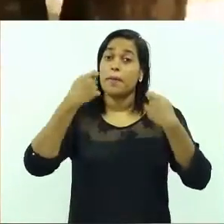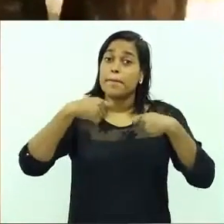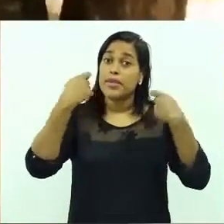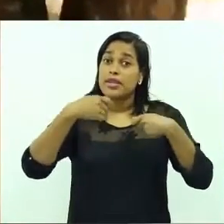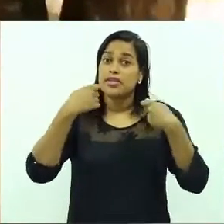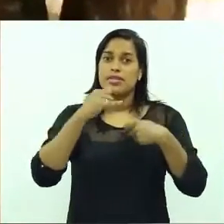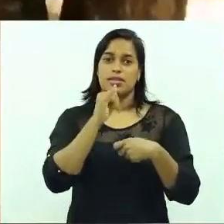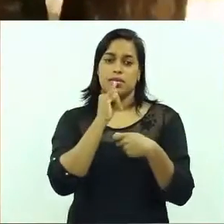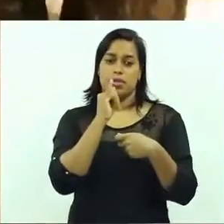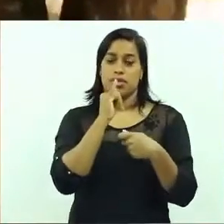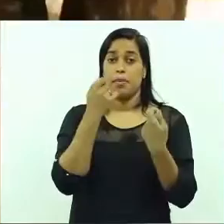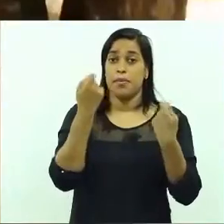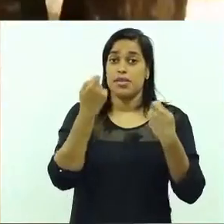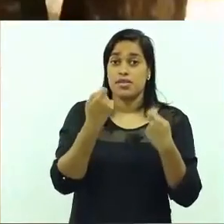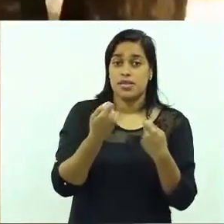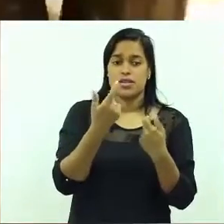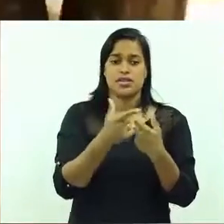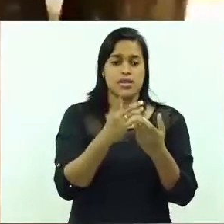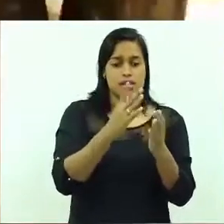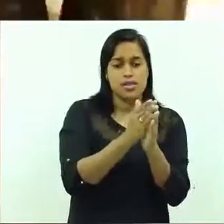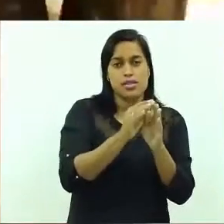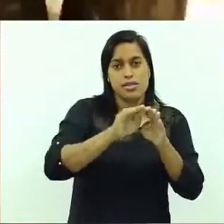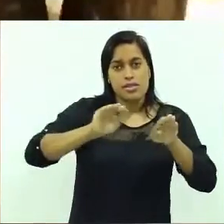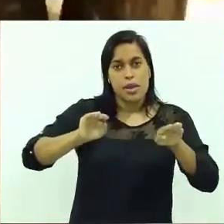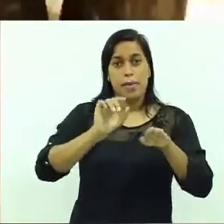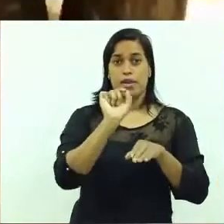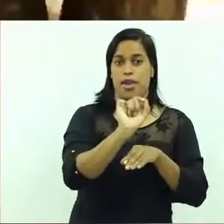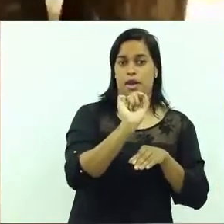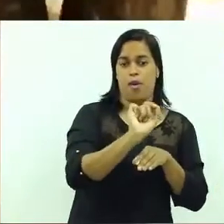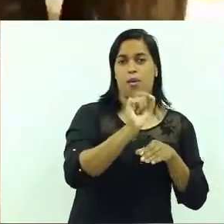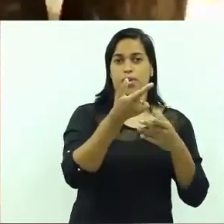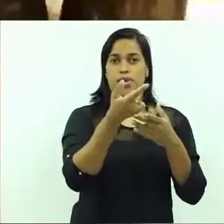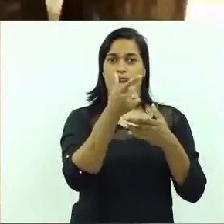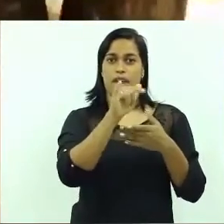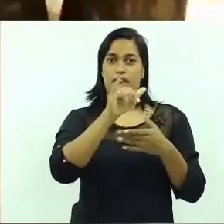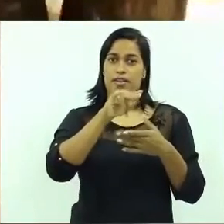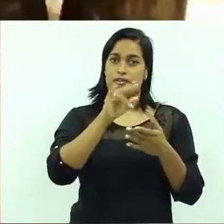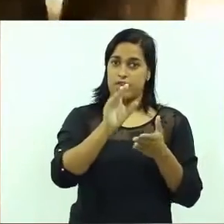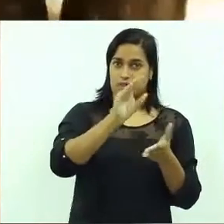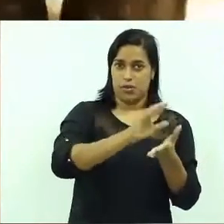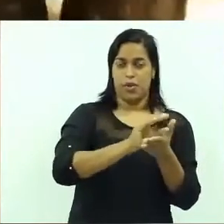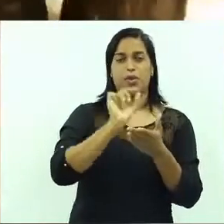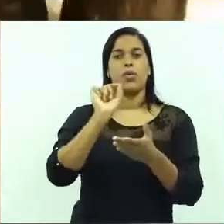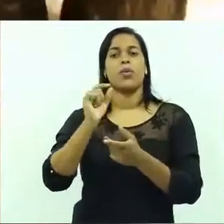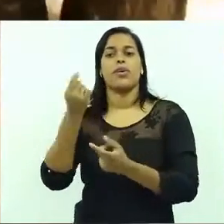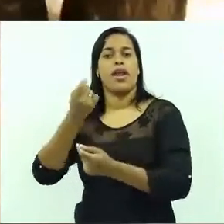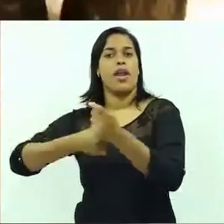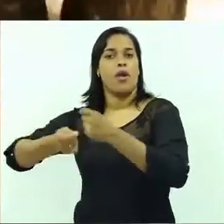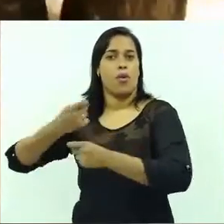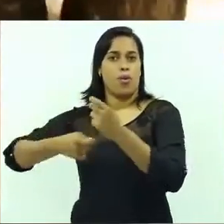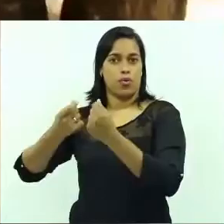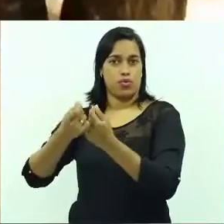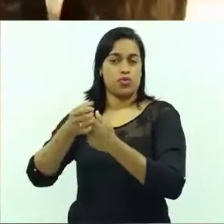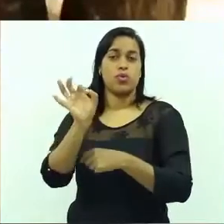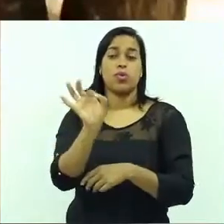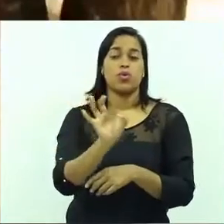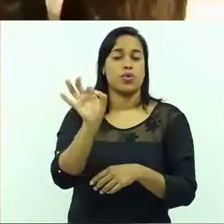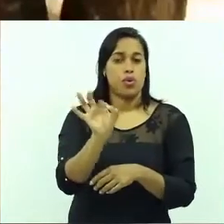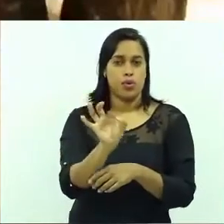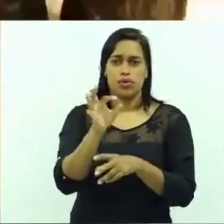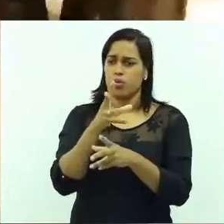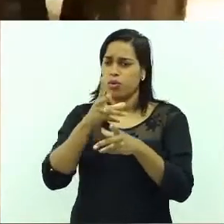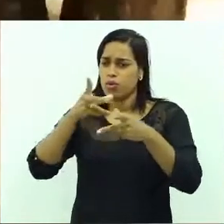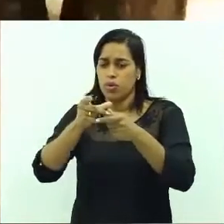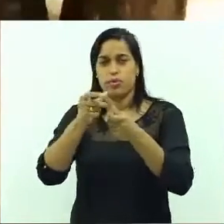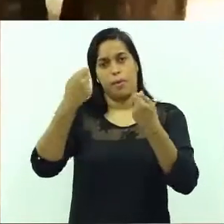dividir o que é despesa, o que é lucro, o que é investimento, o que é custo. É muito importante que a gente tenha